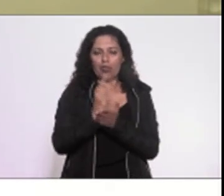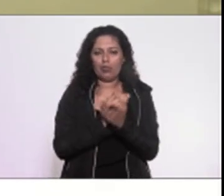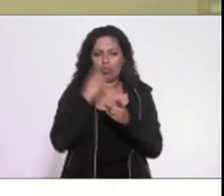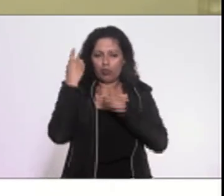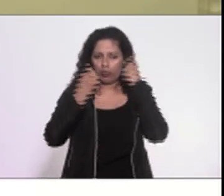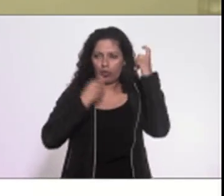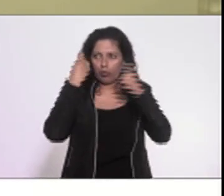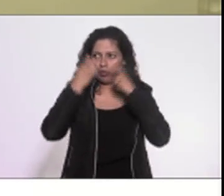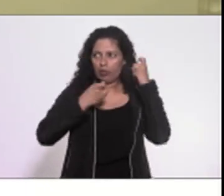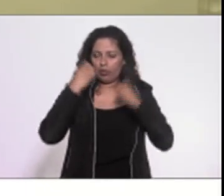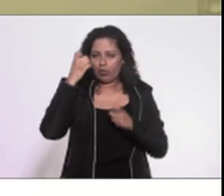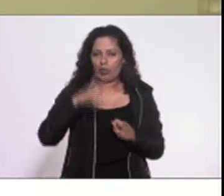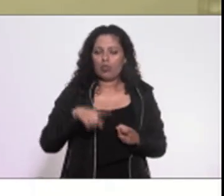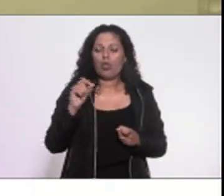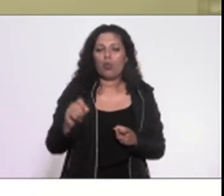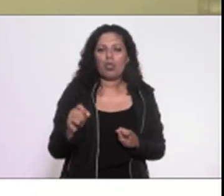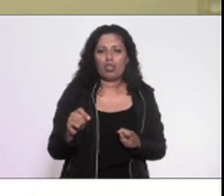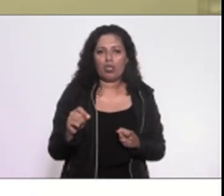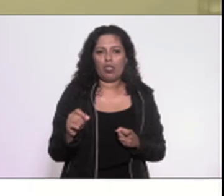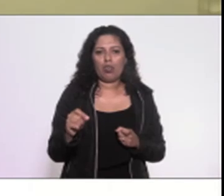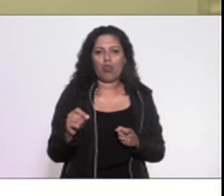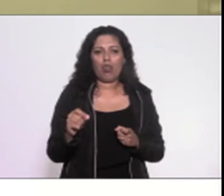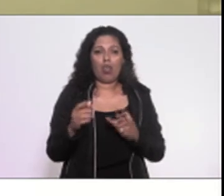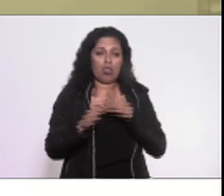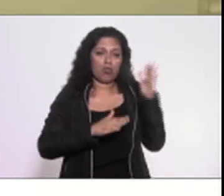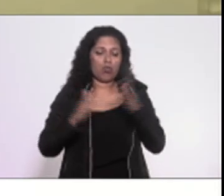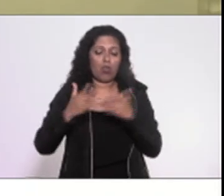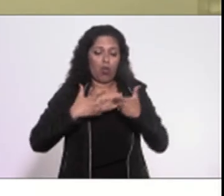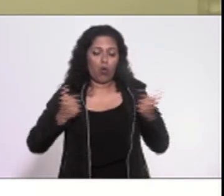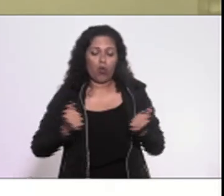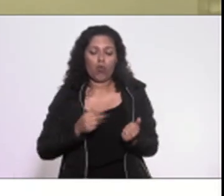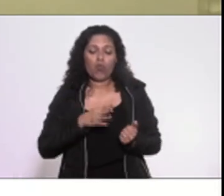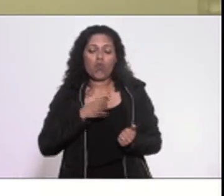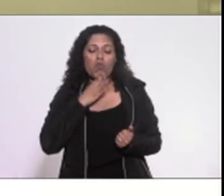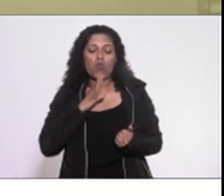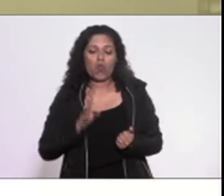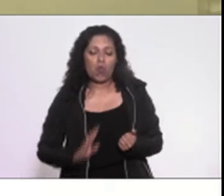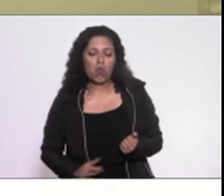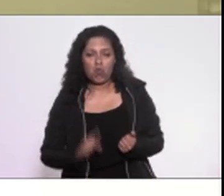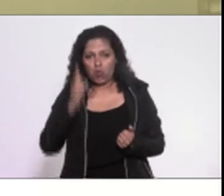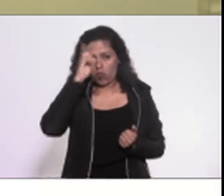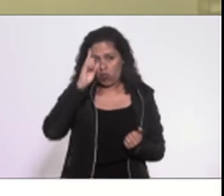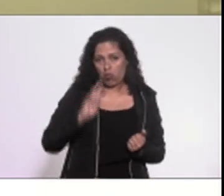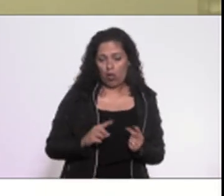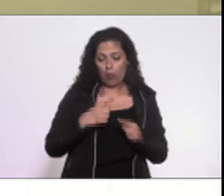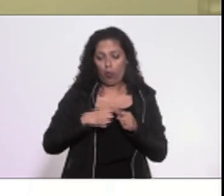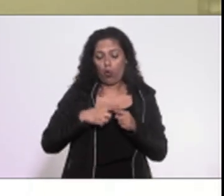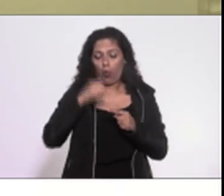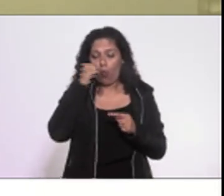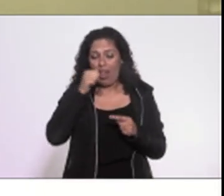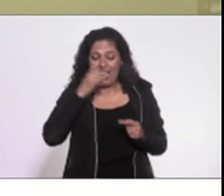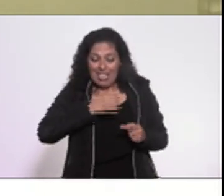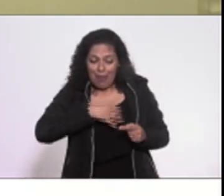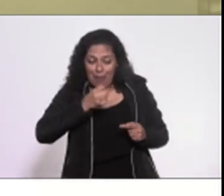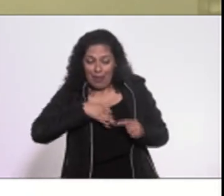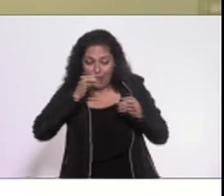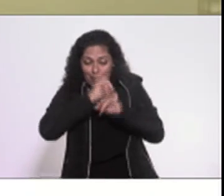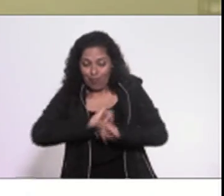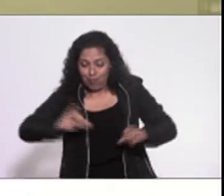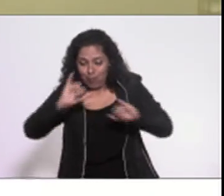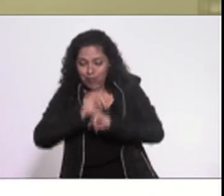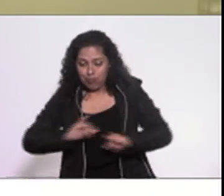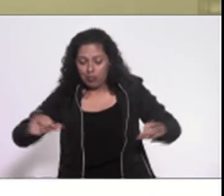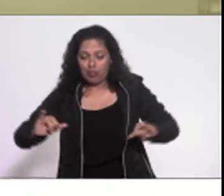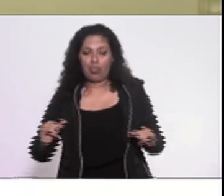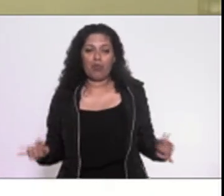preocupações eram os casos que a gente não conhecia, porque as mulheres tinham medo de denunciar e tinham medo